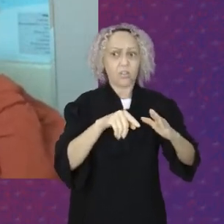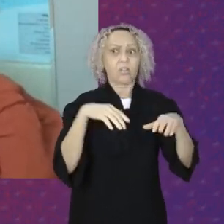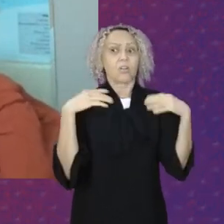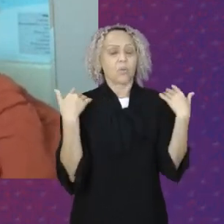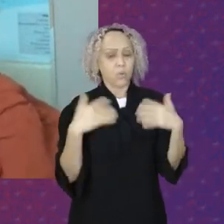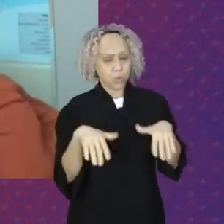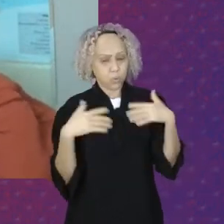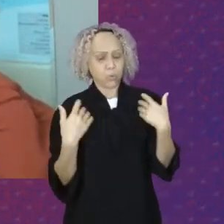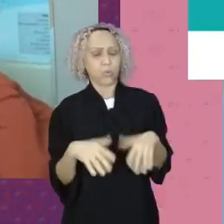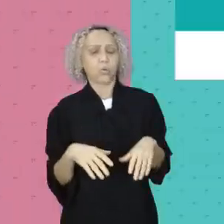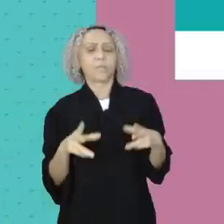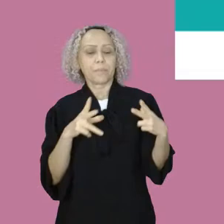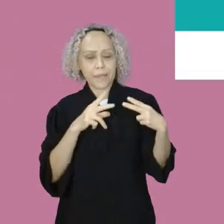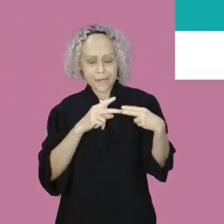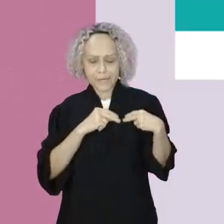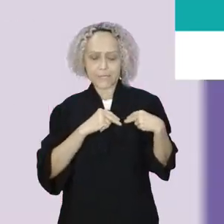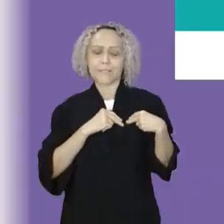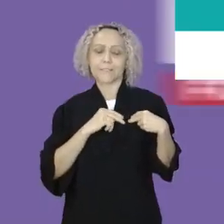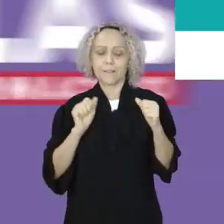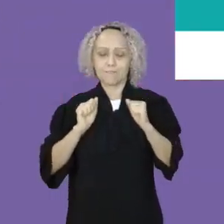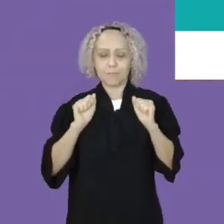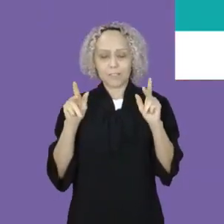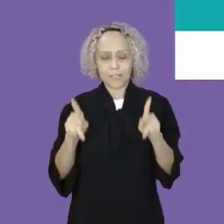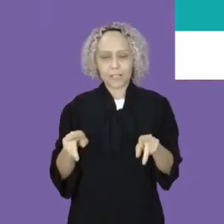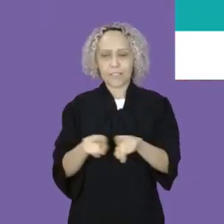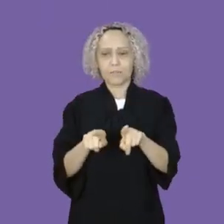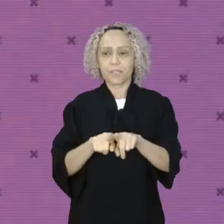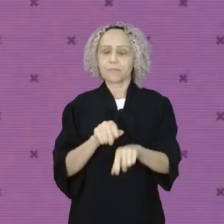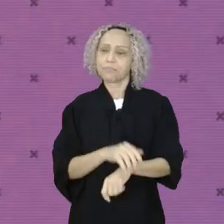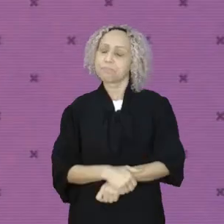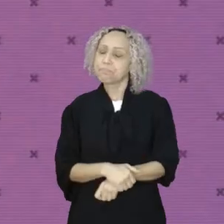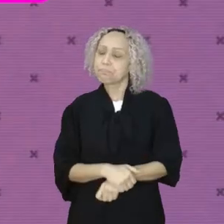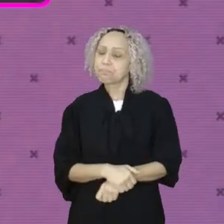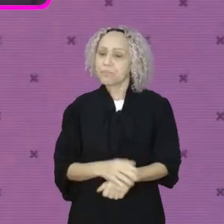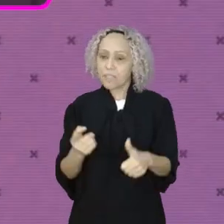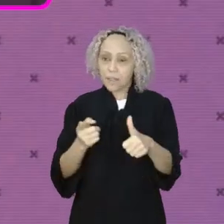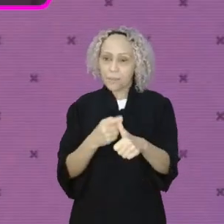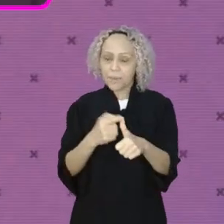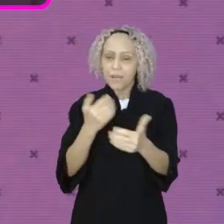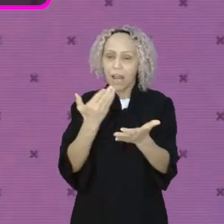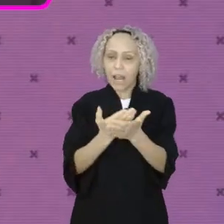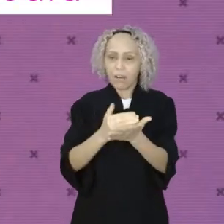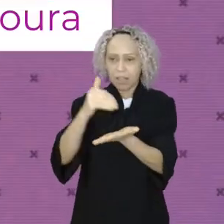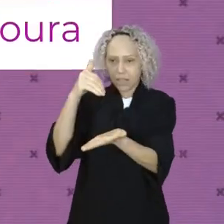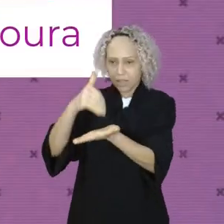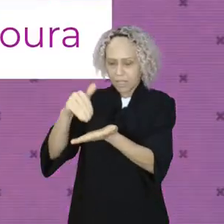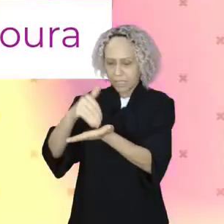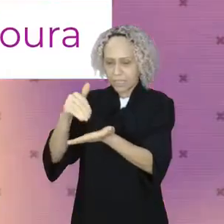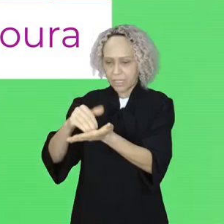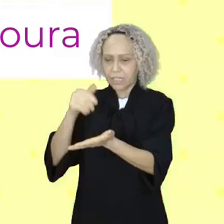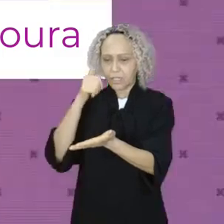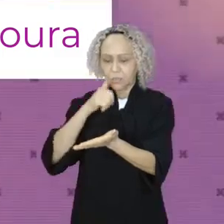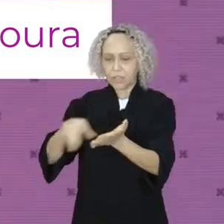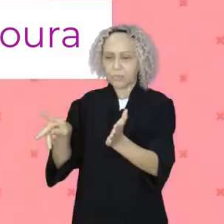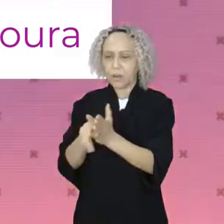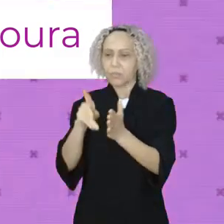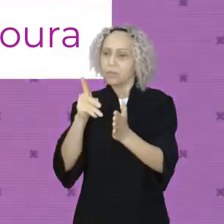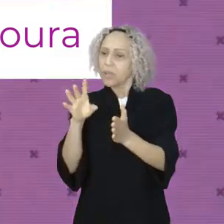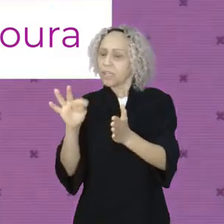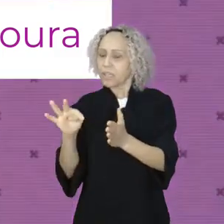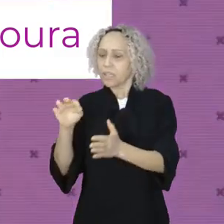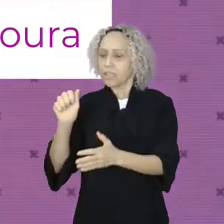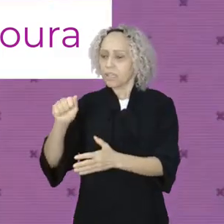nosso. Muito obrigada. Nesta primeira aula, a secretária de Mulheres do PT, Anny Moura, contou como foi o seu processo